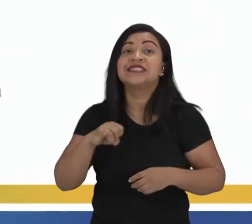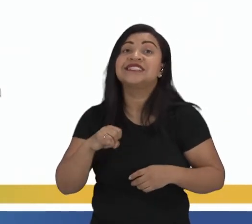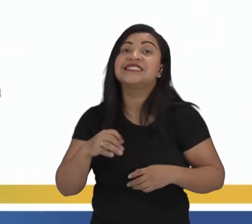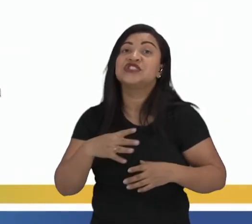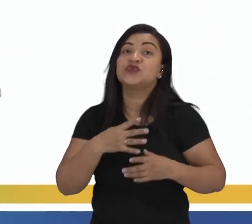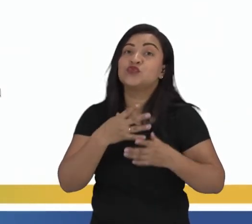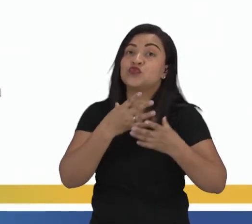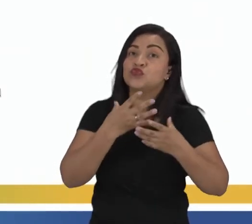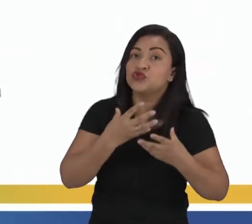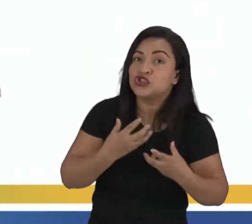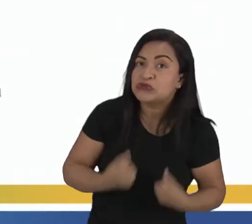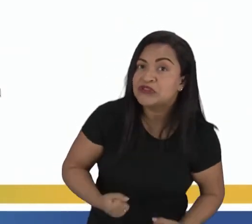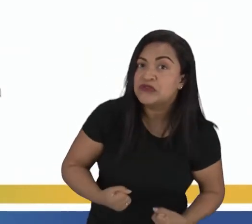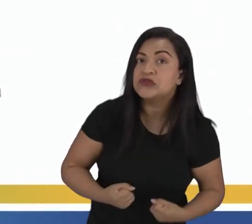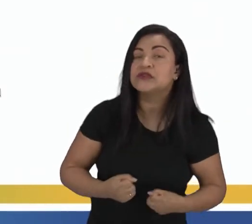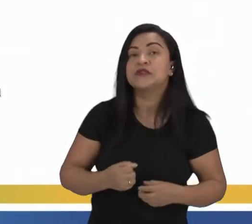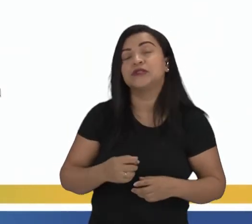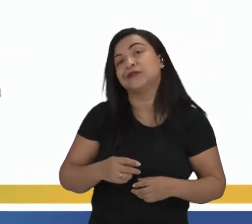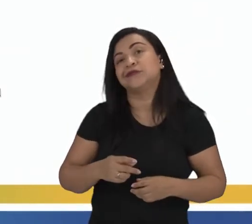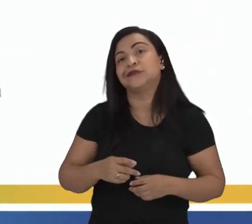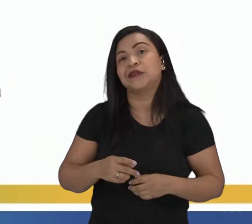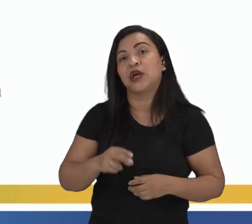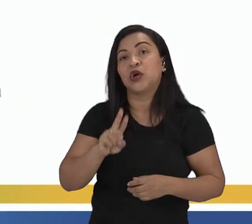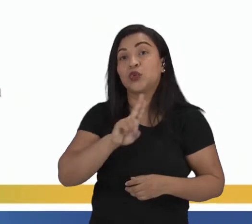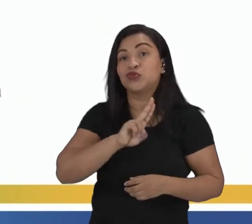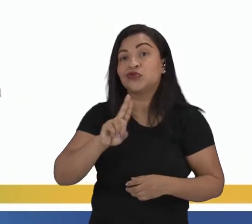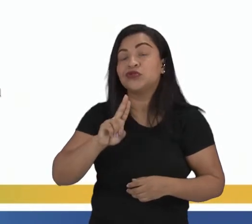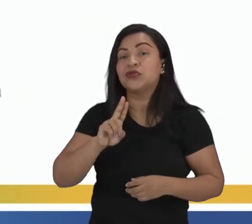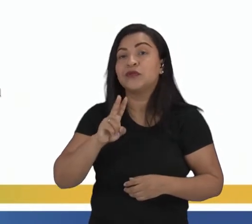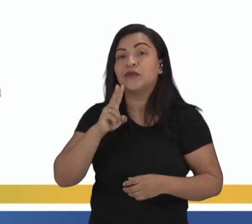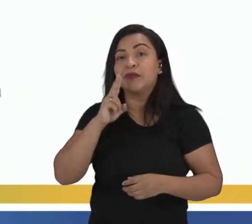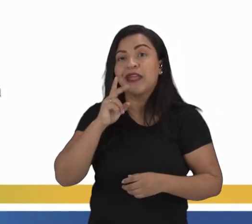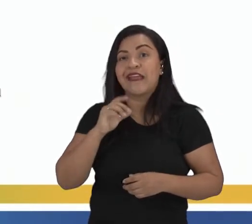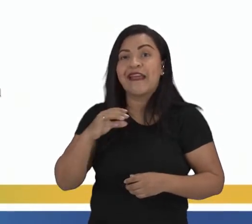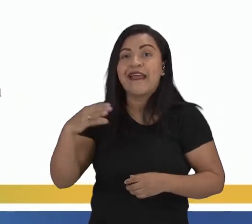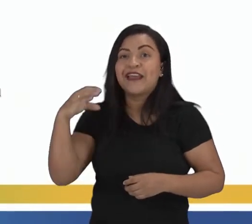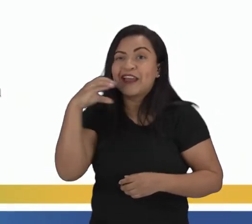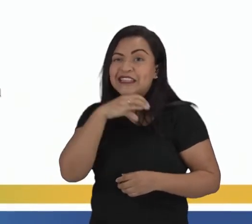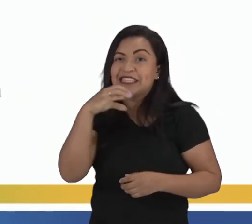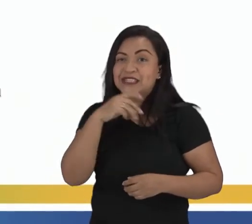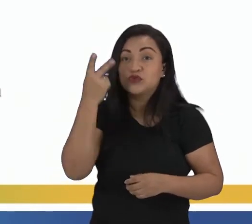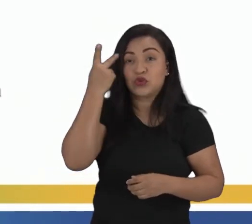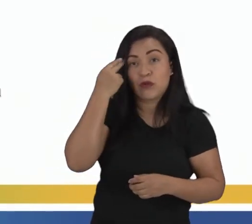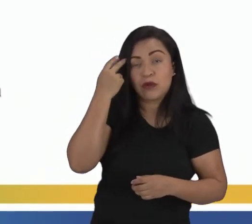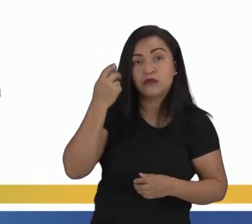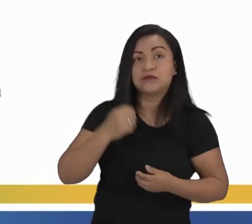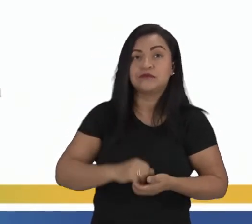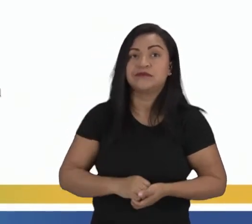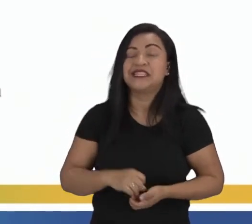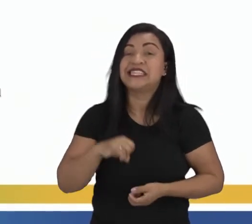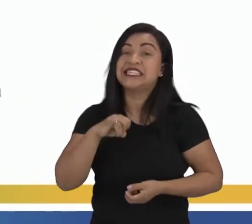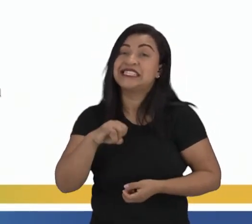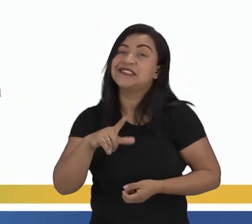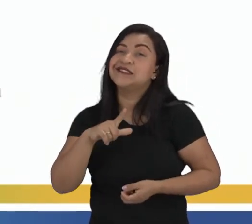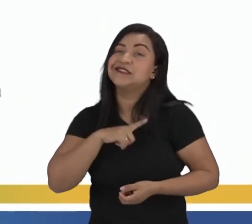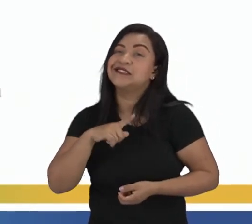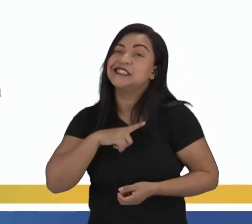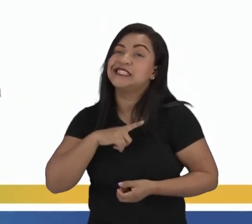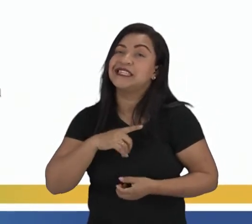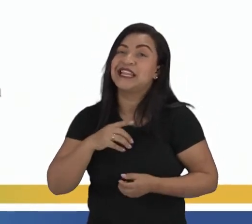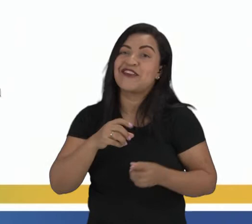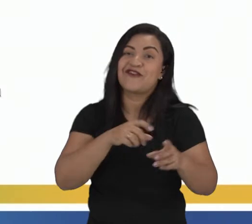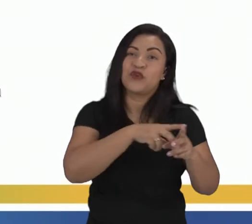essa força é chamada de reação normal perpendicular a ele. Se existem fios puxando